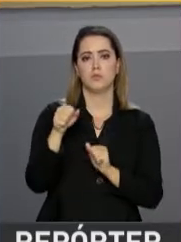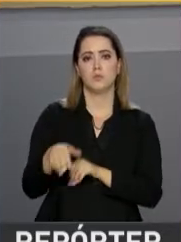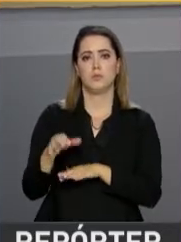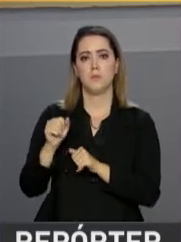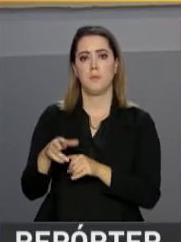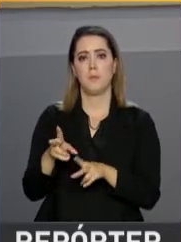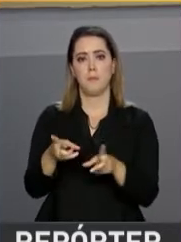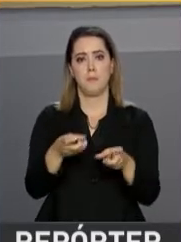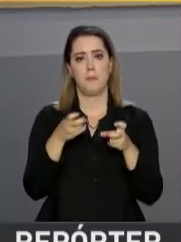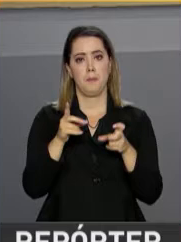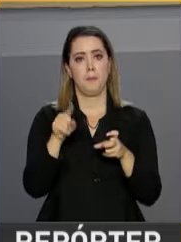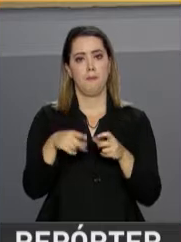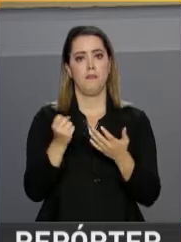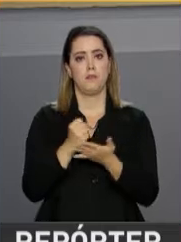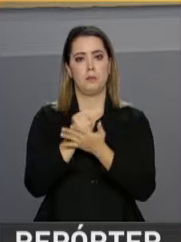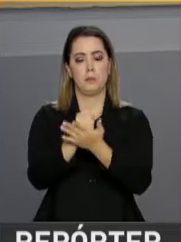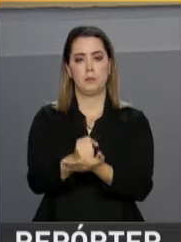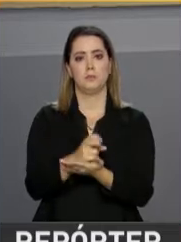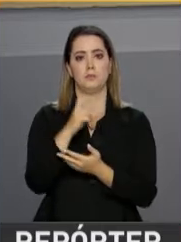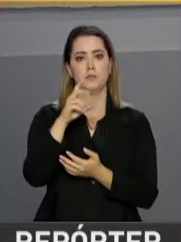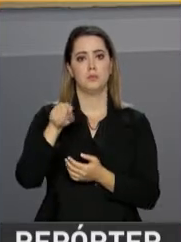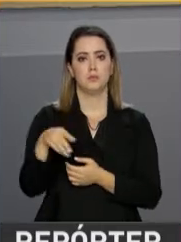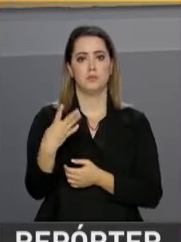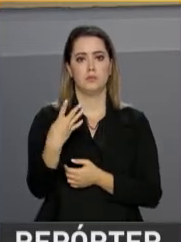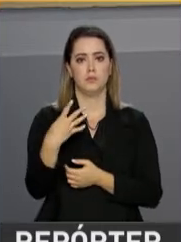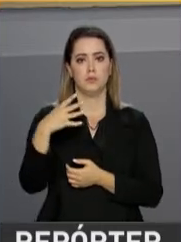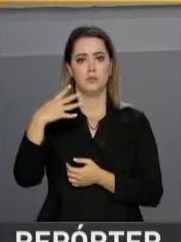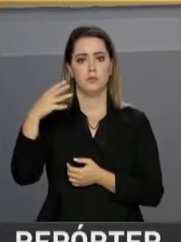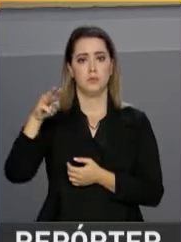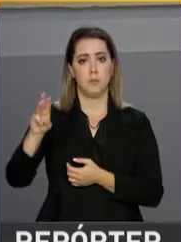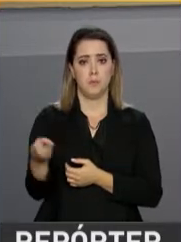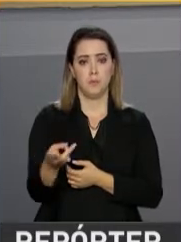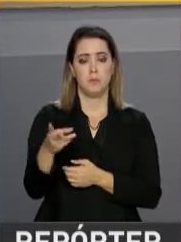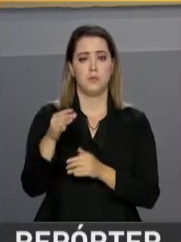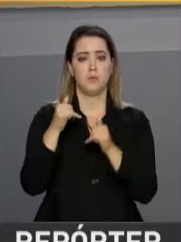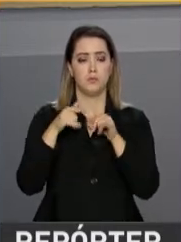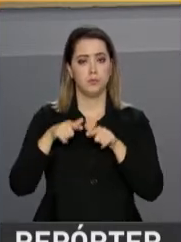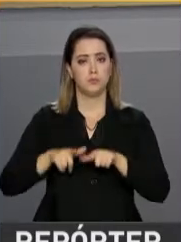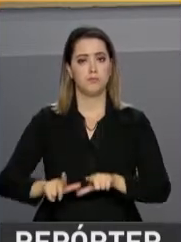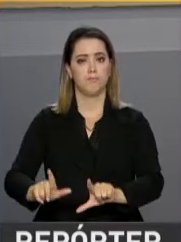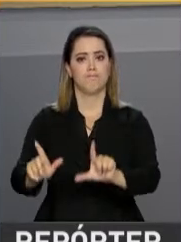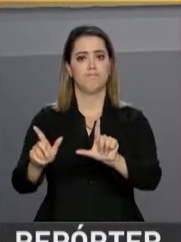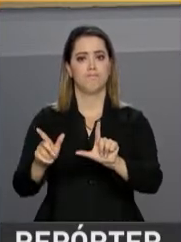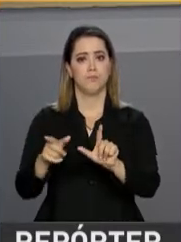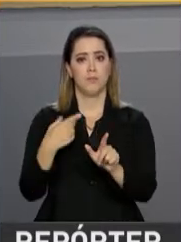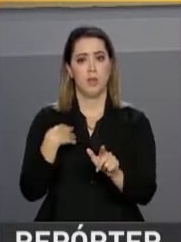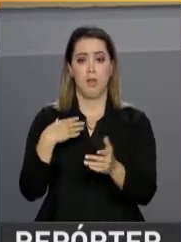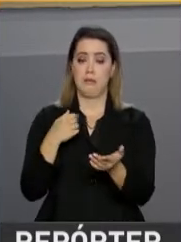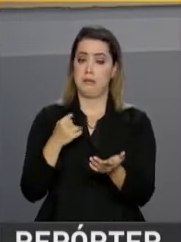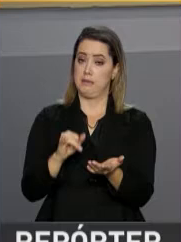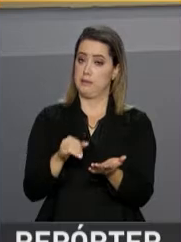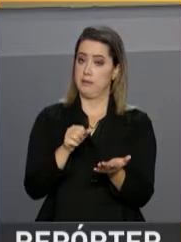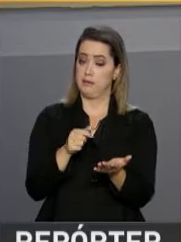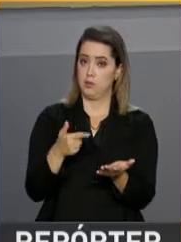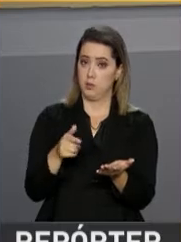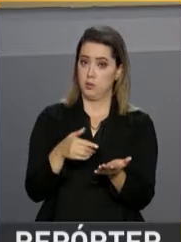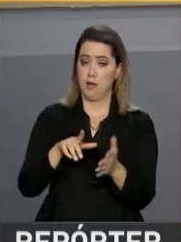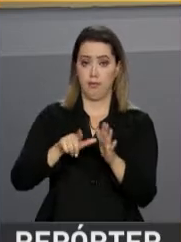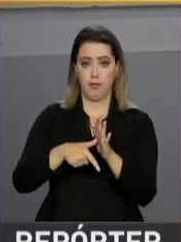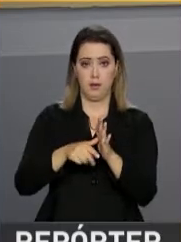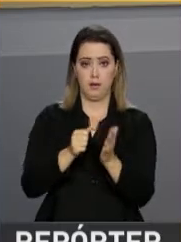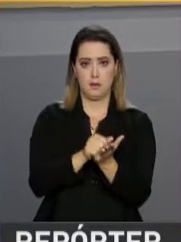setembro a previsão é que sejam entregues 5 milhões e 400 mil declarações a multa por atraso é de 1%